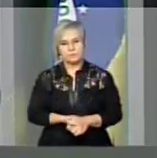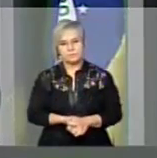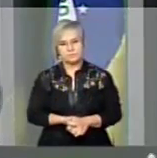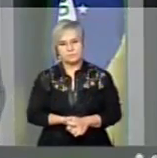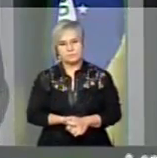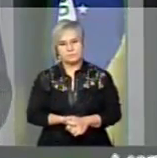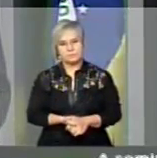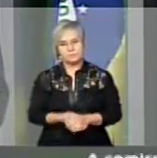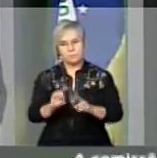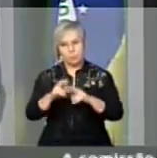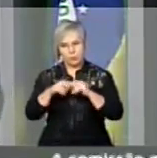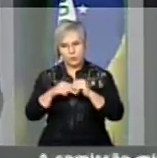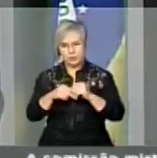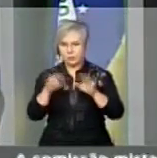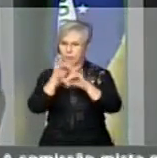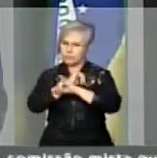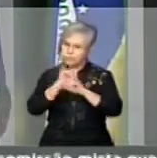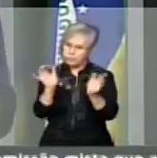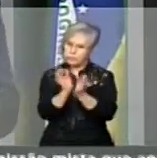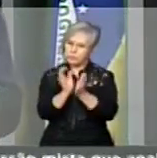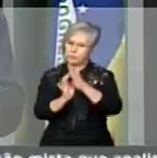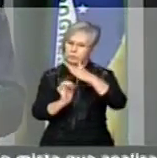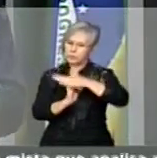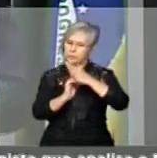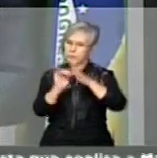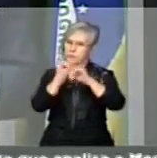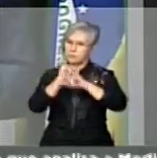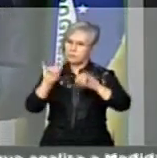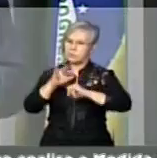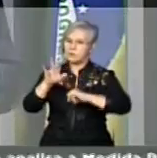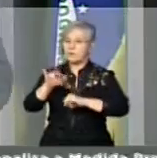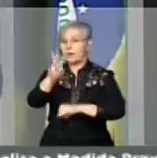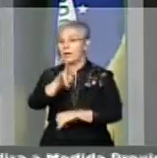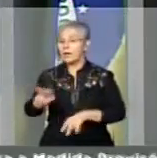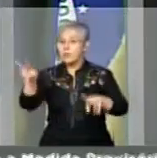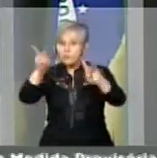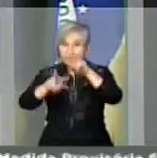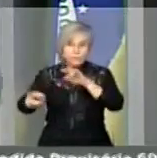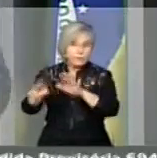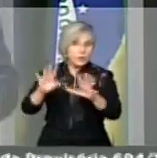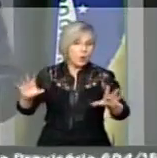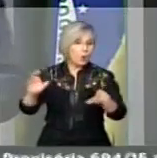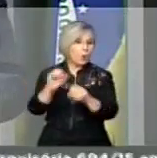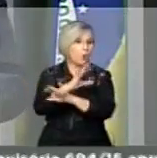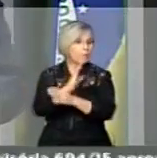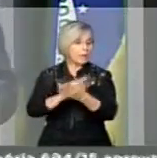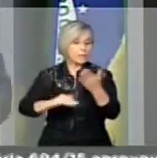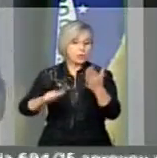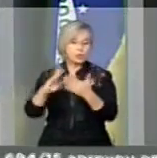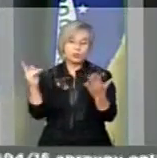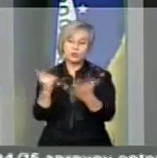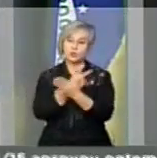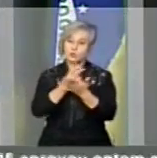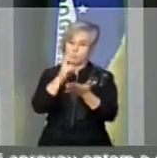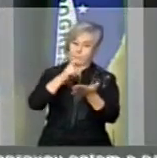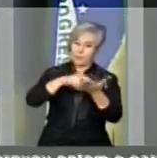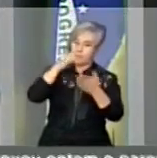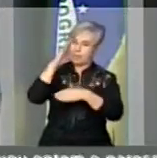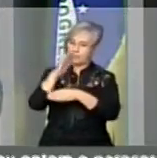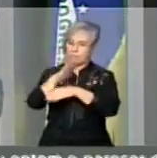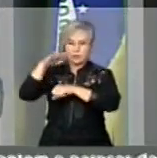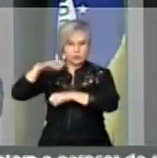Com isso, os veículos terão uma visão completa, recebendo o que de melhor ocorreu em cada período do